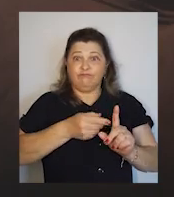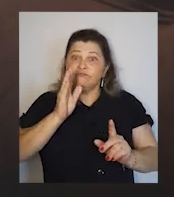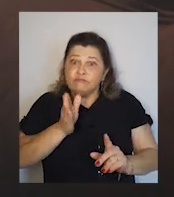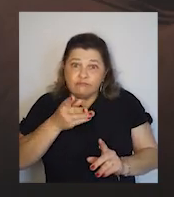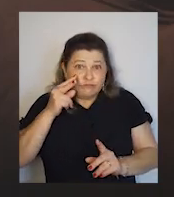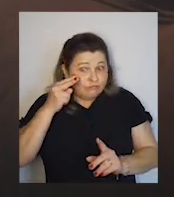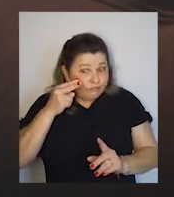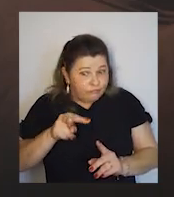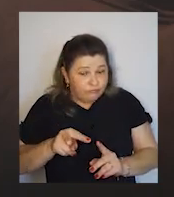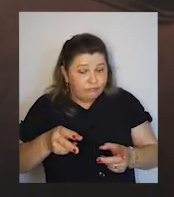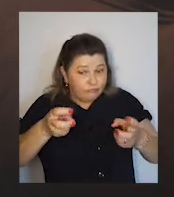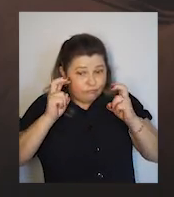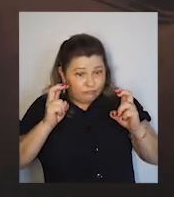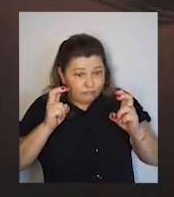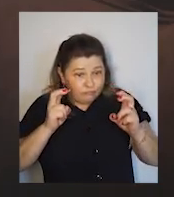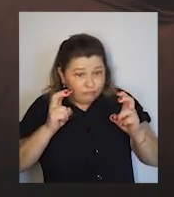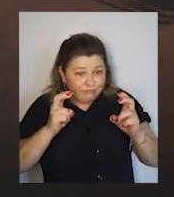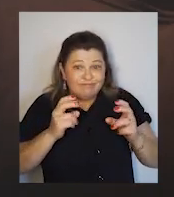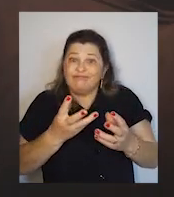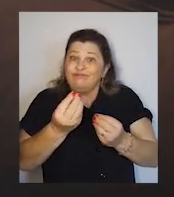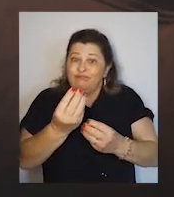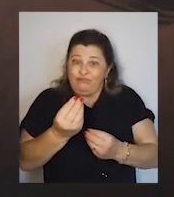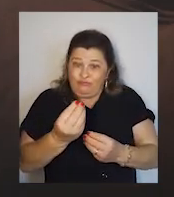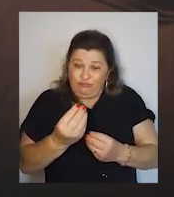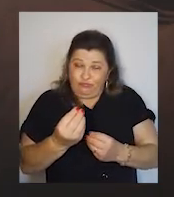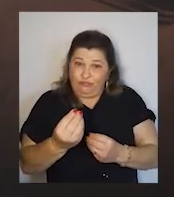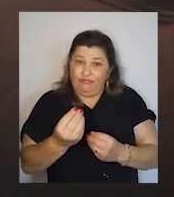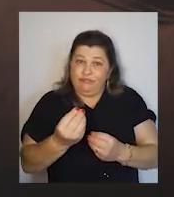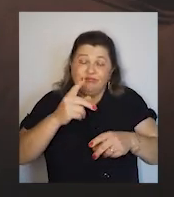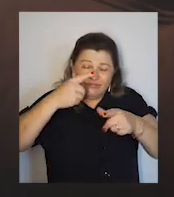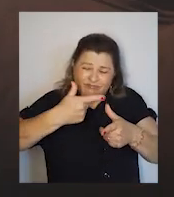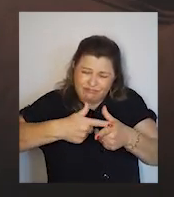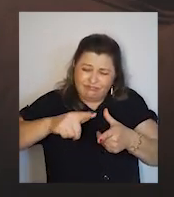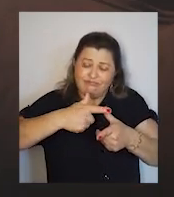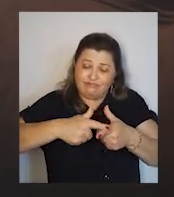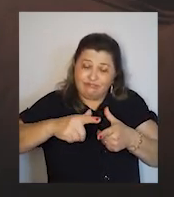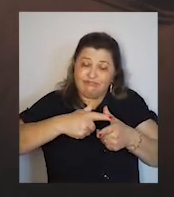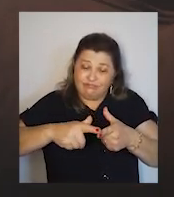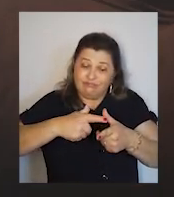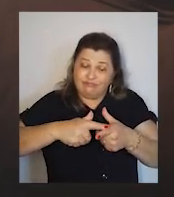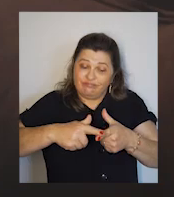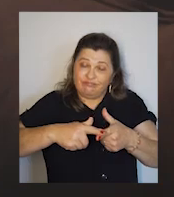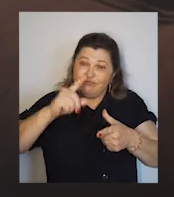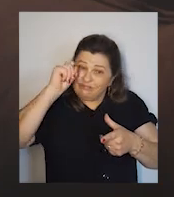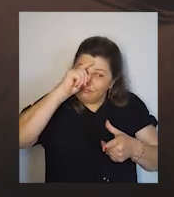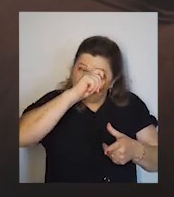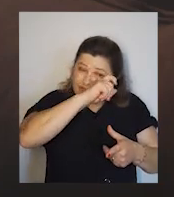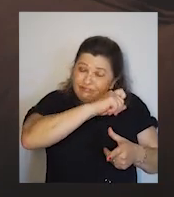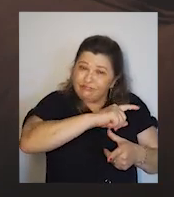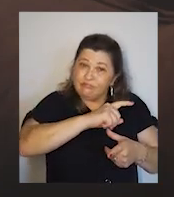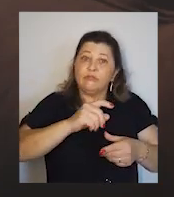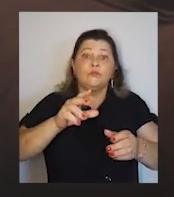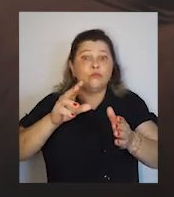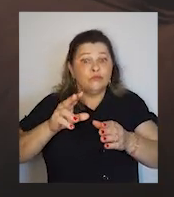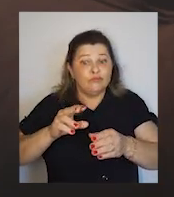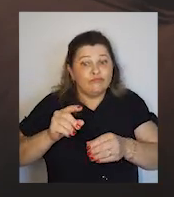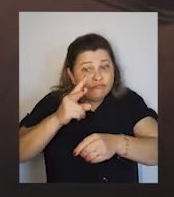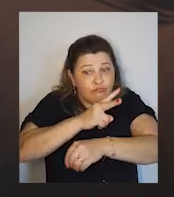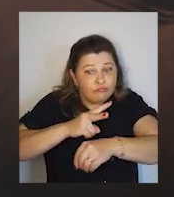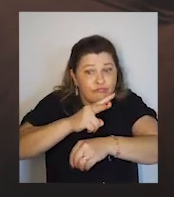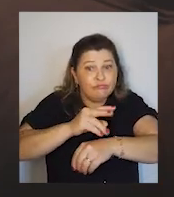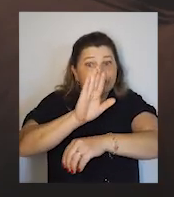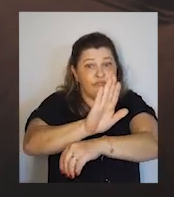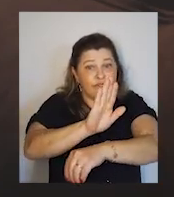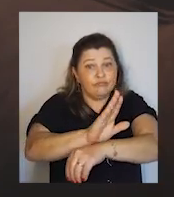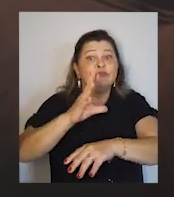viu que já era demais para mim também ver ele naquele estado. E daí ele procurou ajuda. Todo sábado